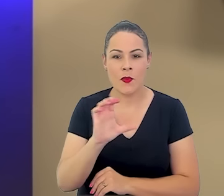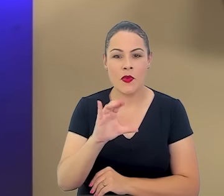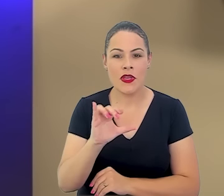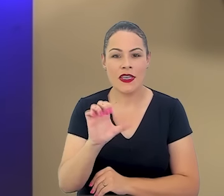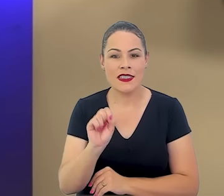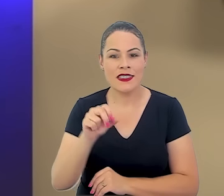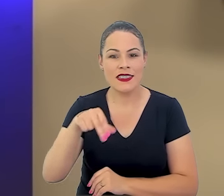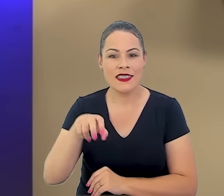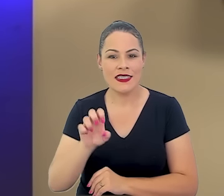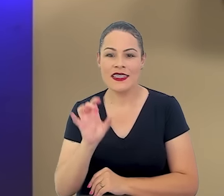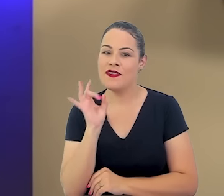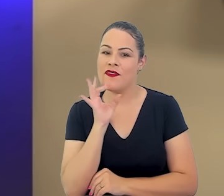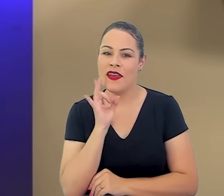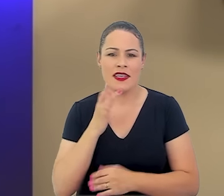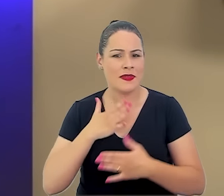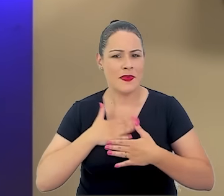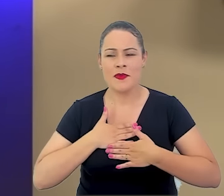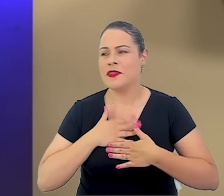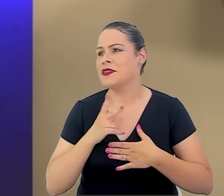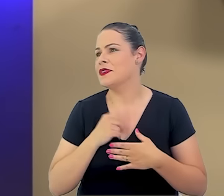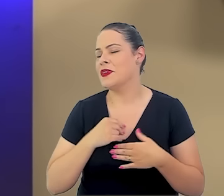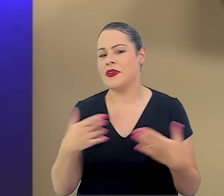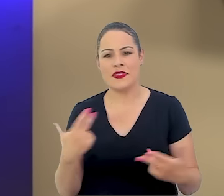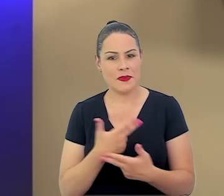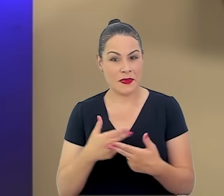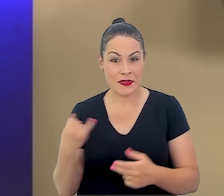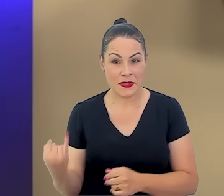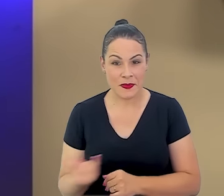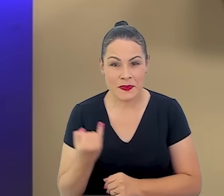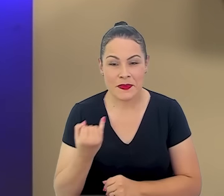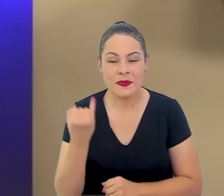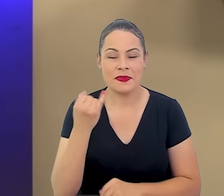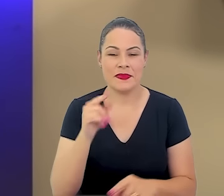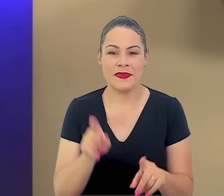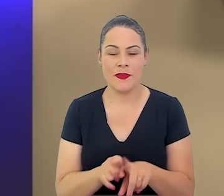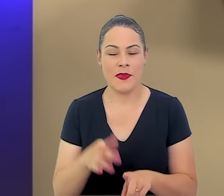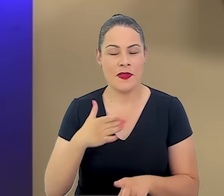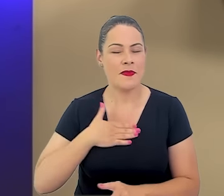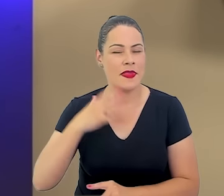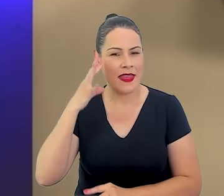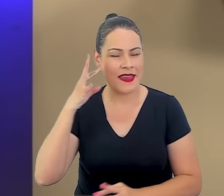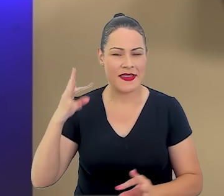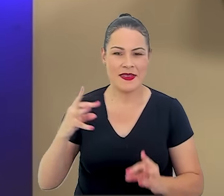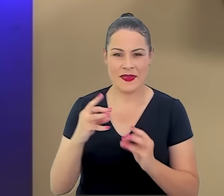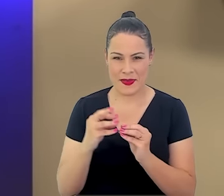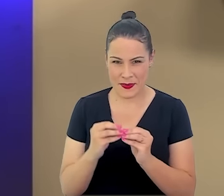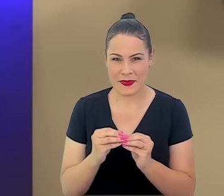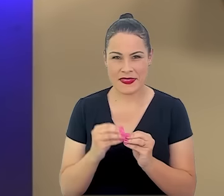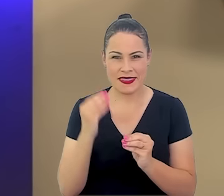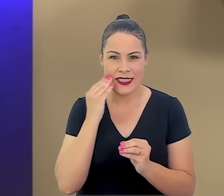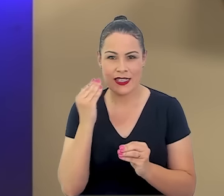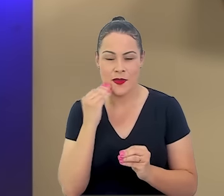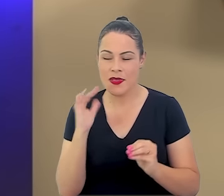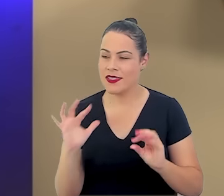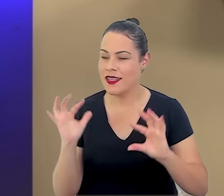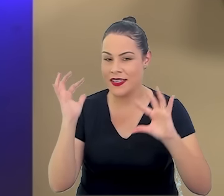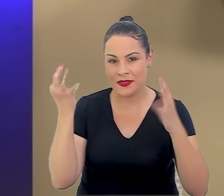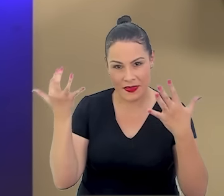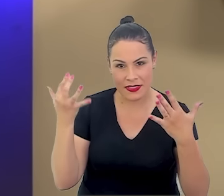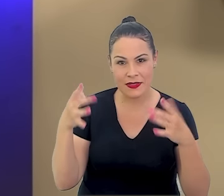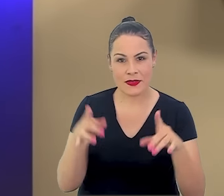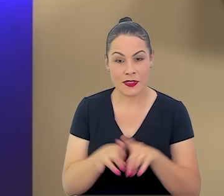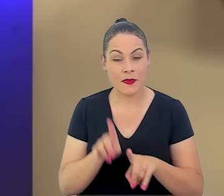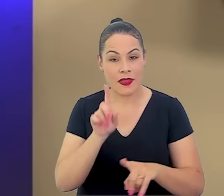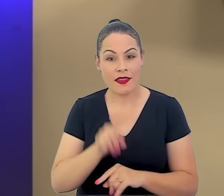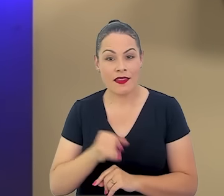cisne verde, que para mim também foi uma muito importante até no meu entendimento da